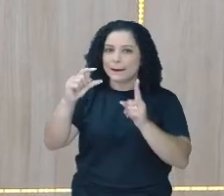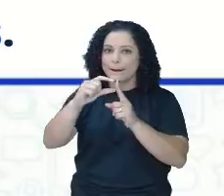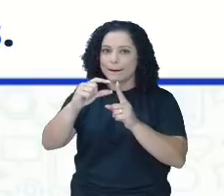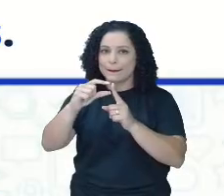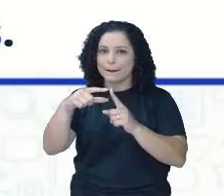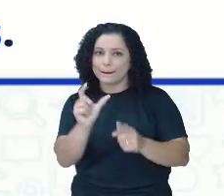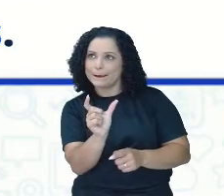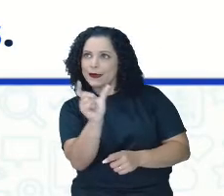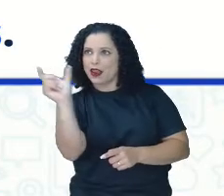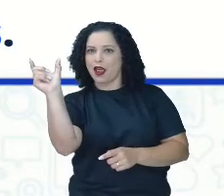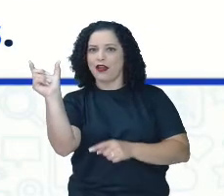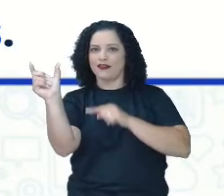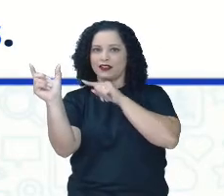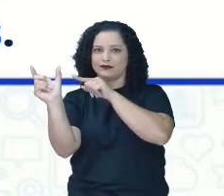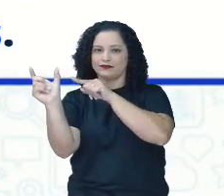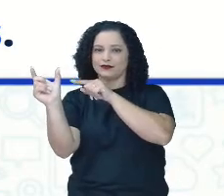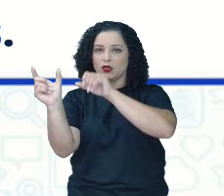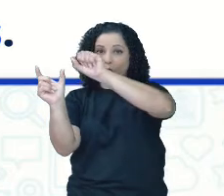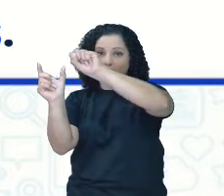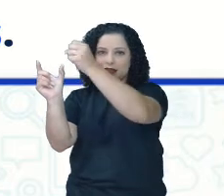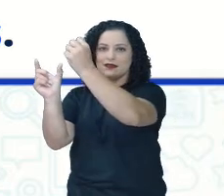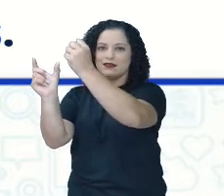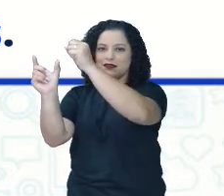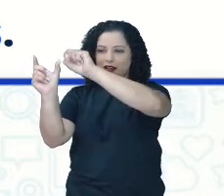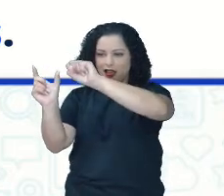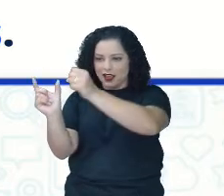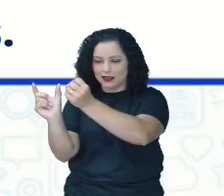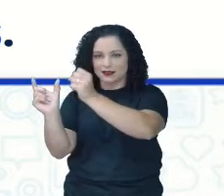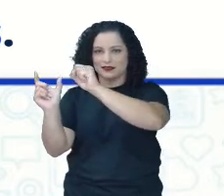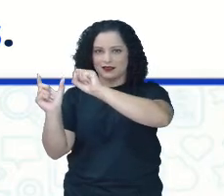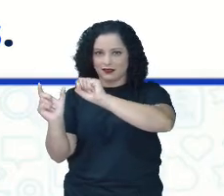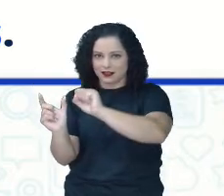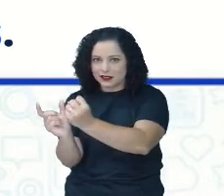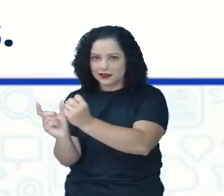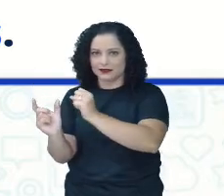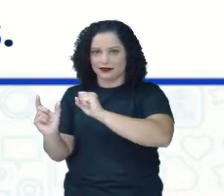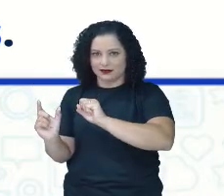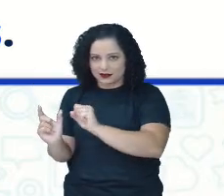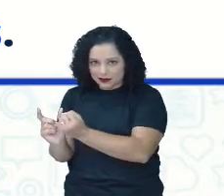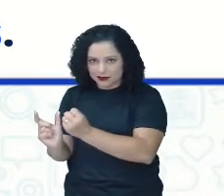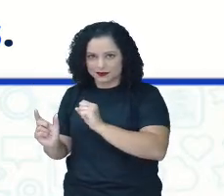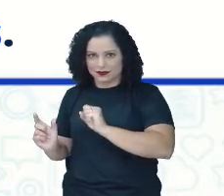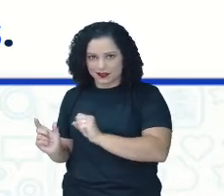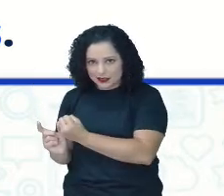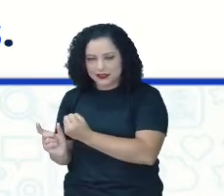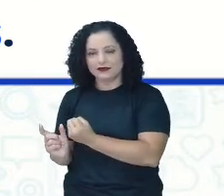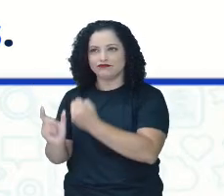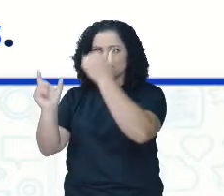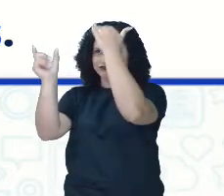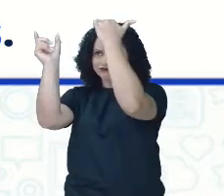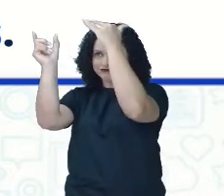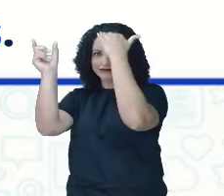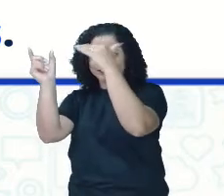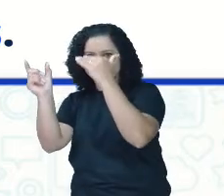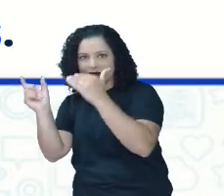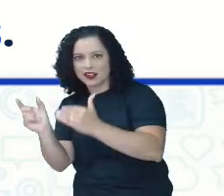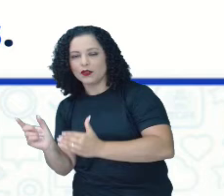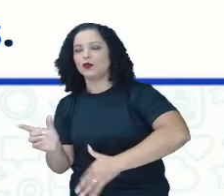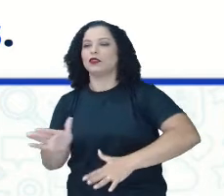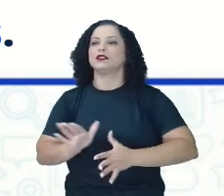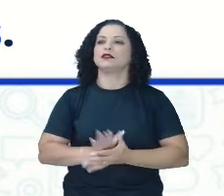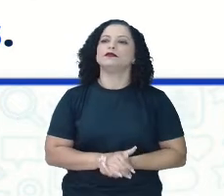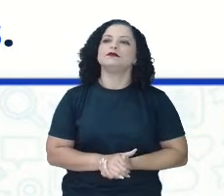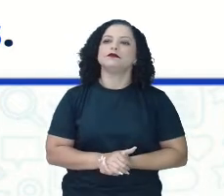pessoal? Things. Ótimo. O professor André vai repetir aqui conosco, então teremos duas pronúncias. E com a sua em casa, a terceira. Vamos lá.